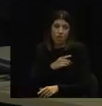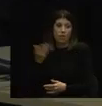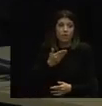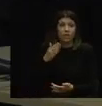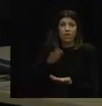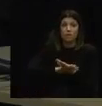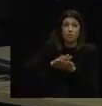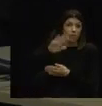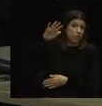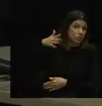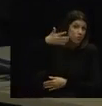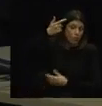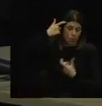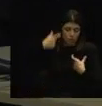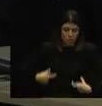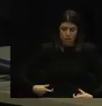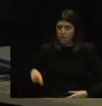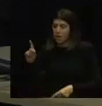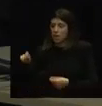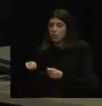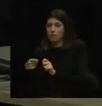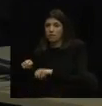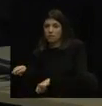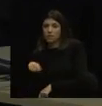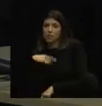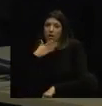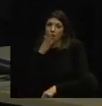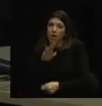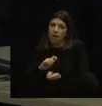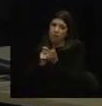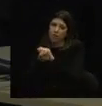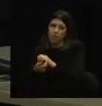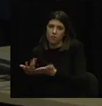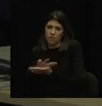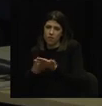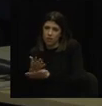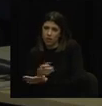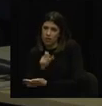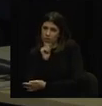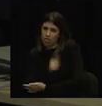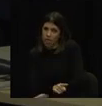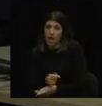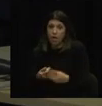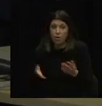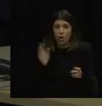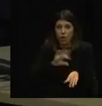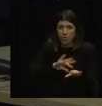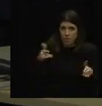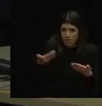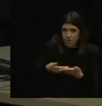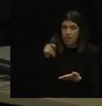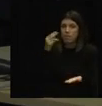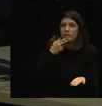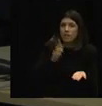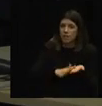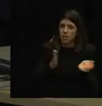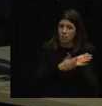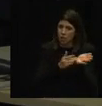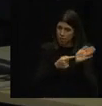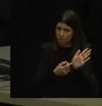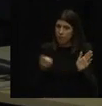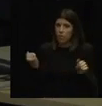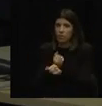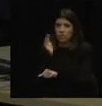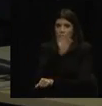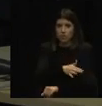direito fundamental, pela mão destes partidos, transforma-se num negócio. A realidade tem comprovado, e a pandemia tem sido a prova de fogo, que o